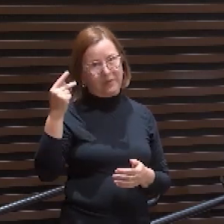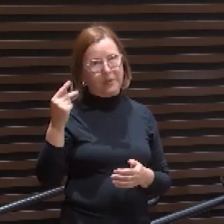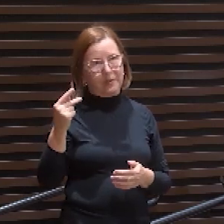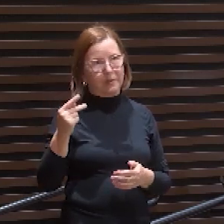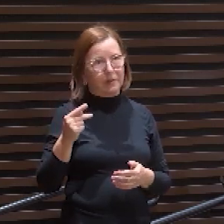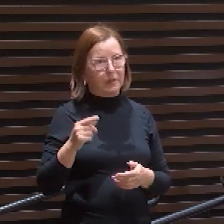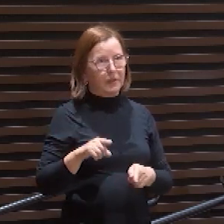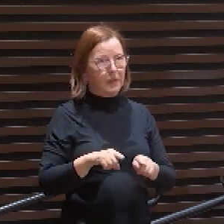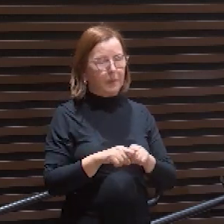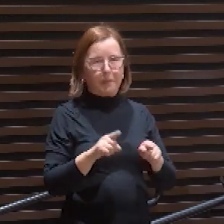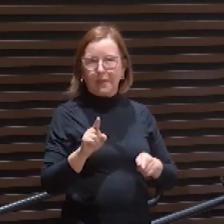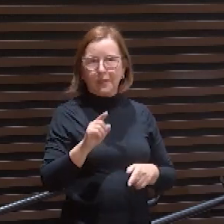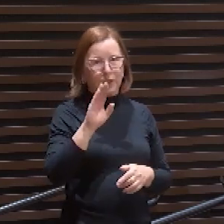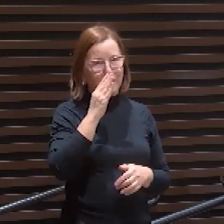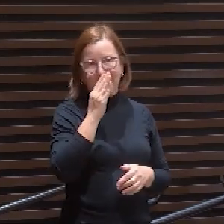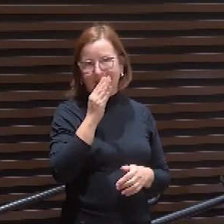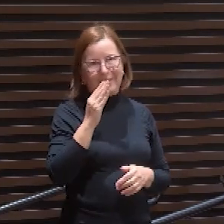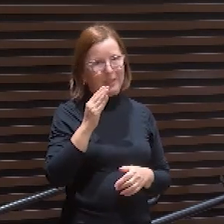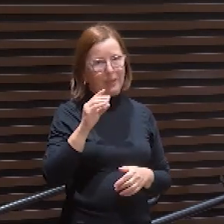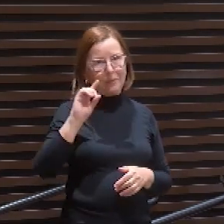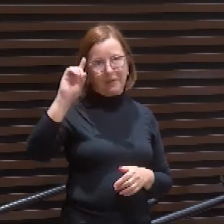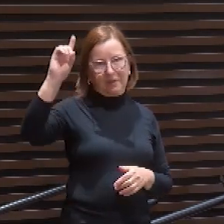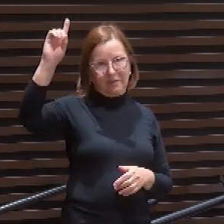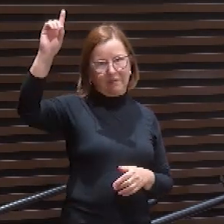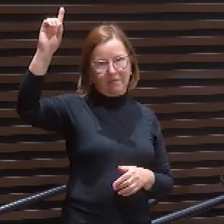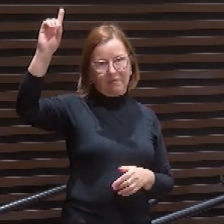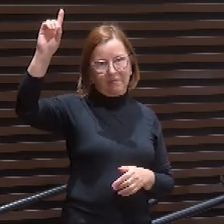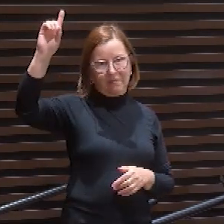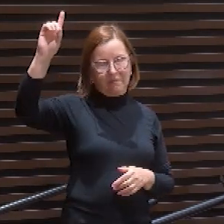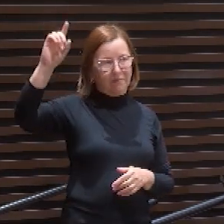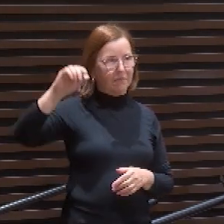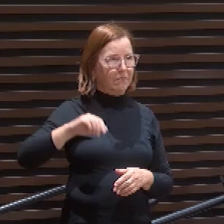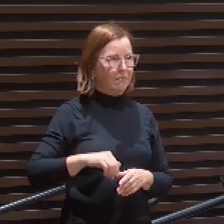mas nós não enganamos Deus.